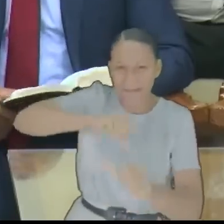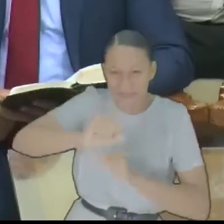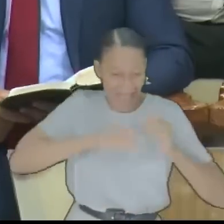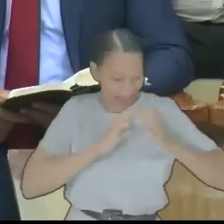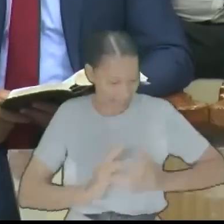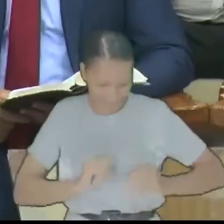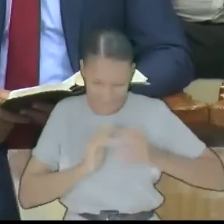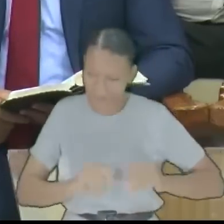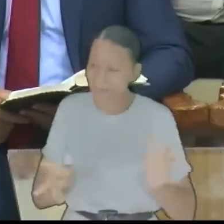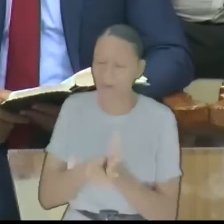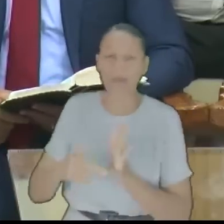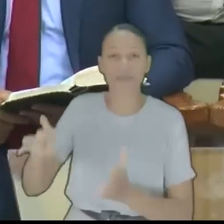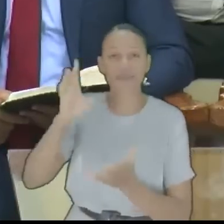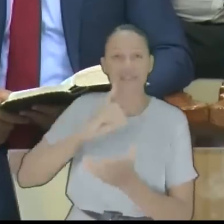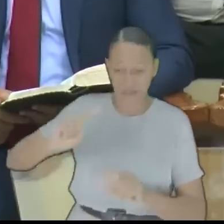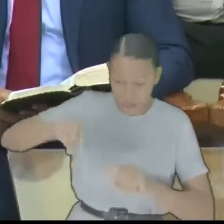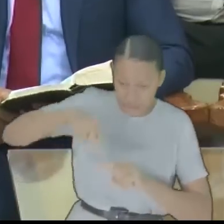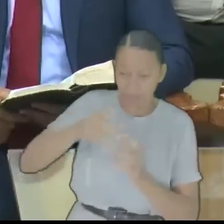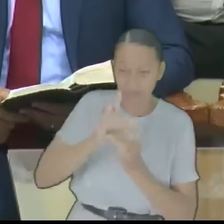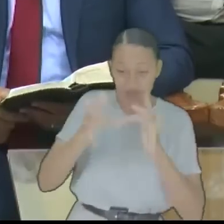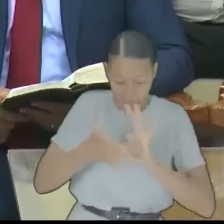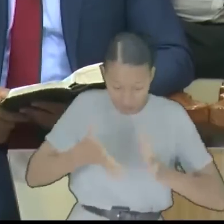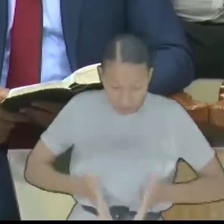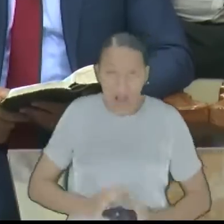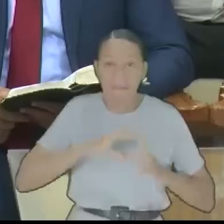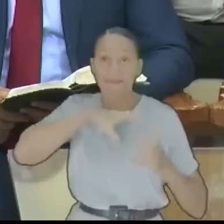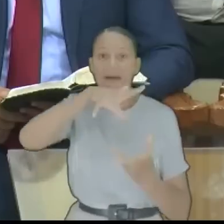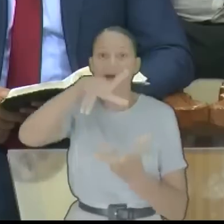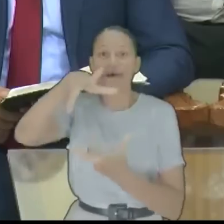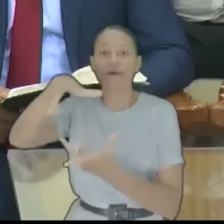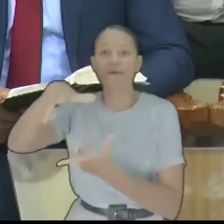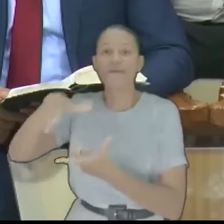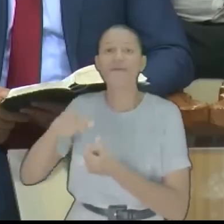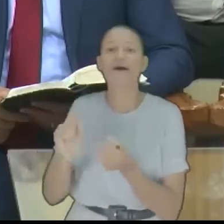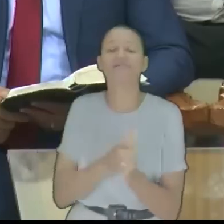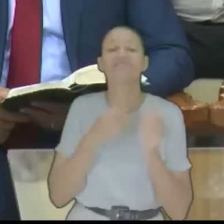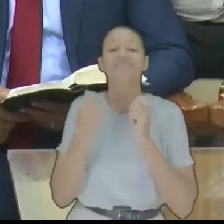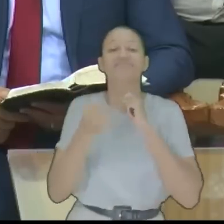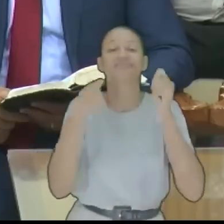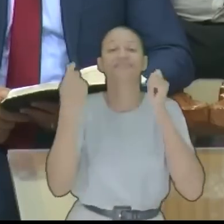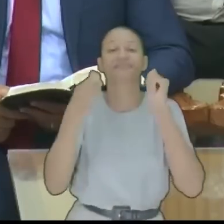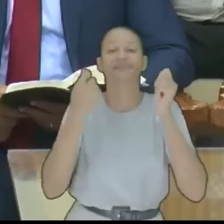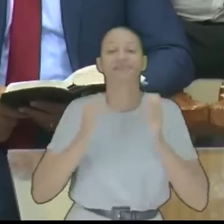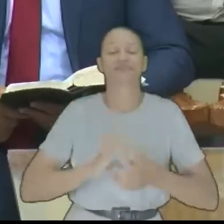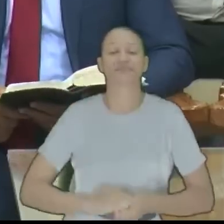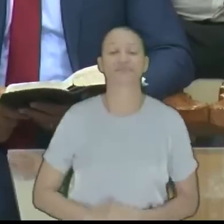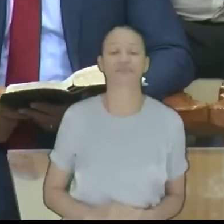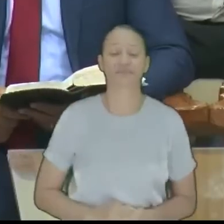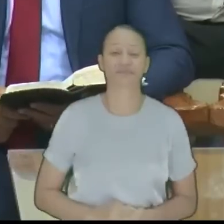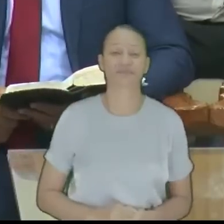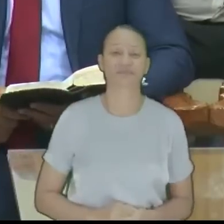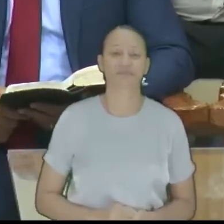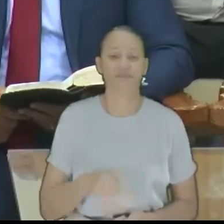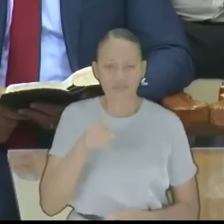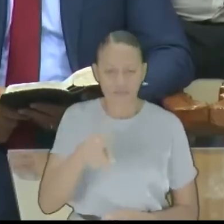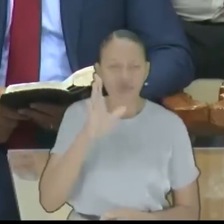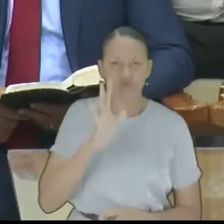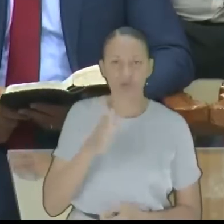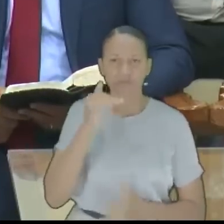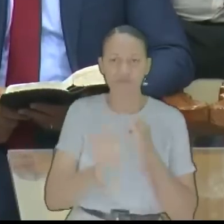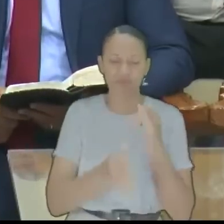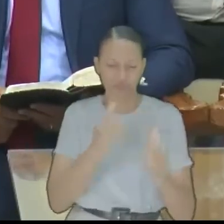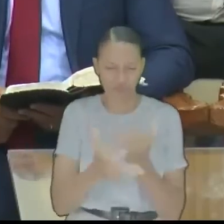da parte de Deus, depois que Cristo veio à terra. Aleluia. Você ouviu